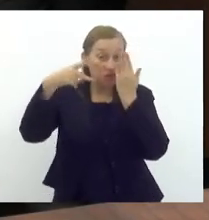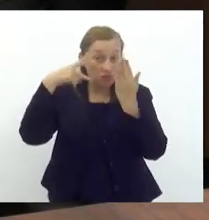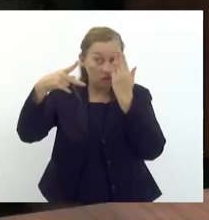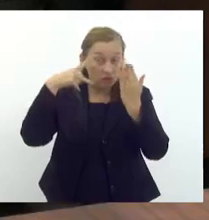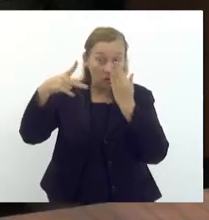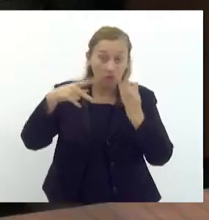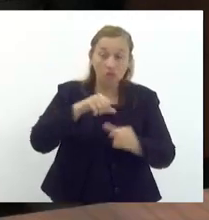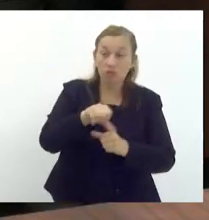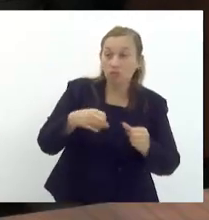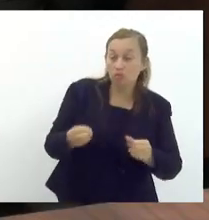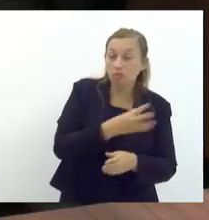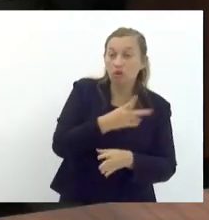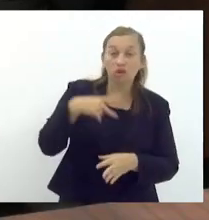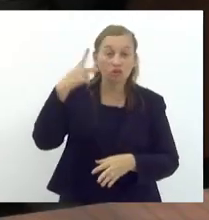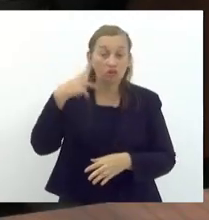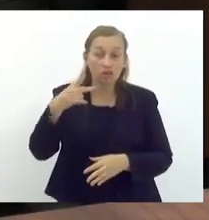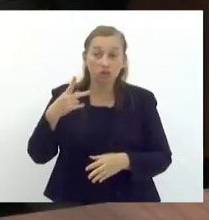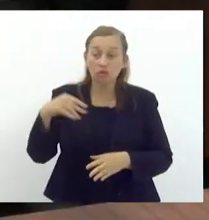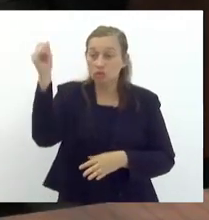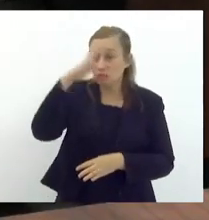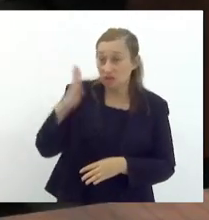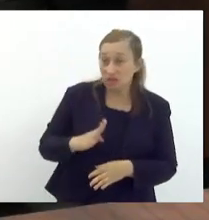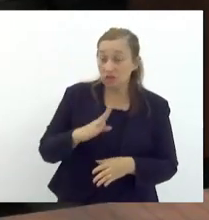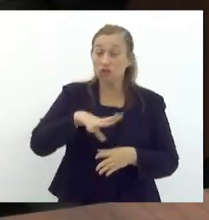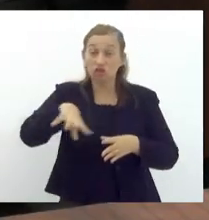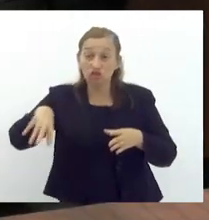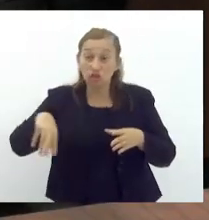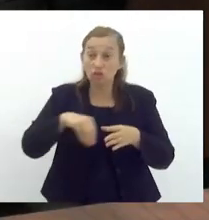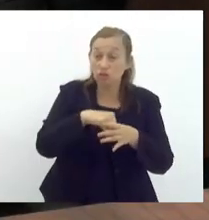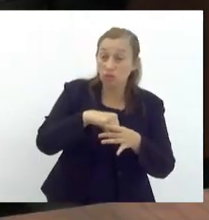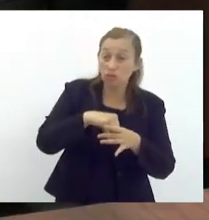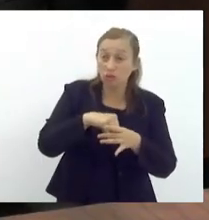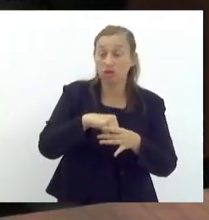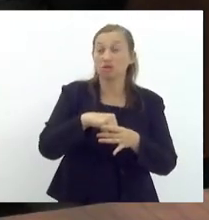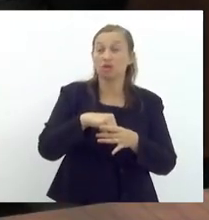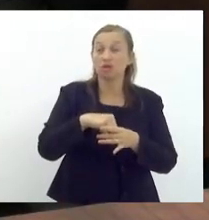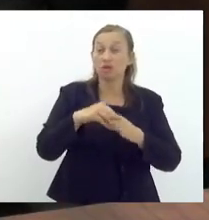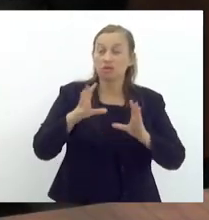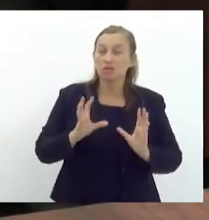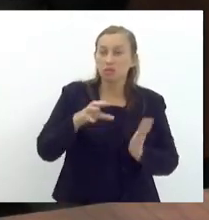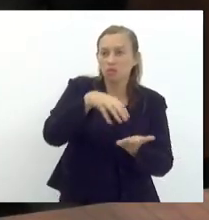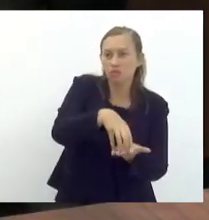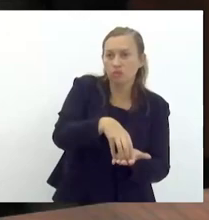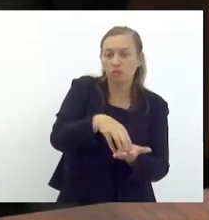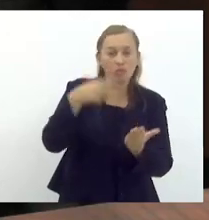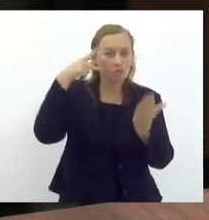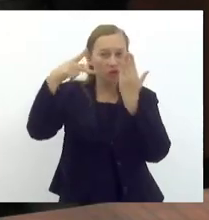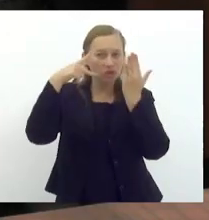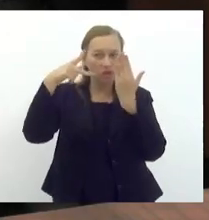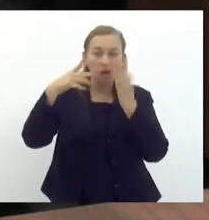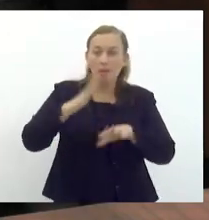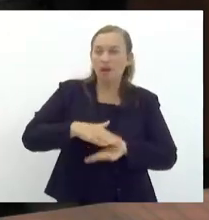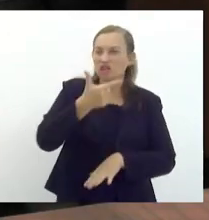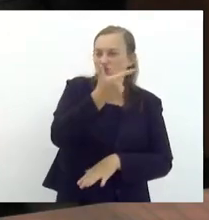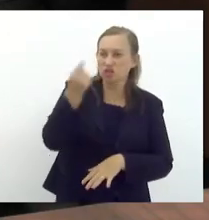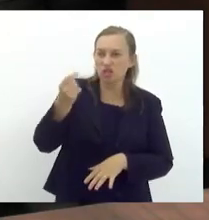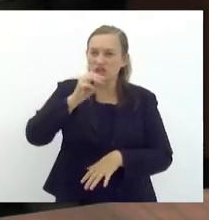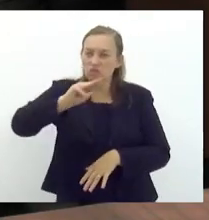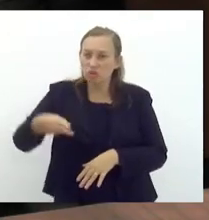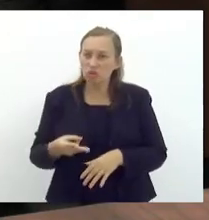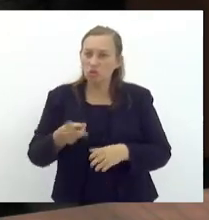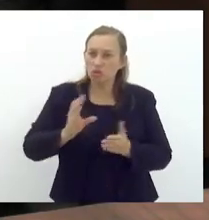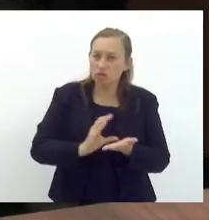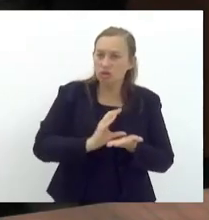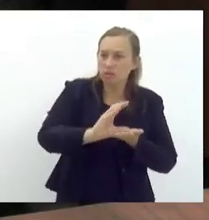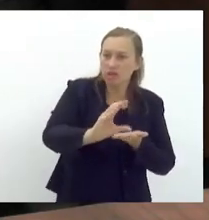inovadora no Brasil de fomentar a rede de atenção psicossocial foram mais de 200 milhões repassados